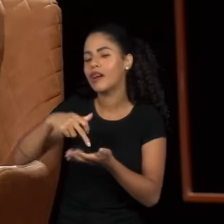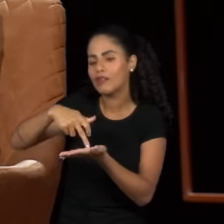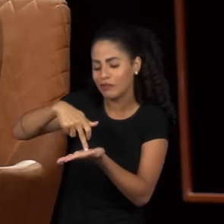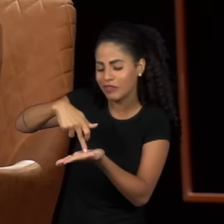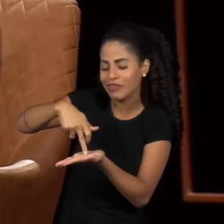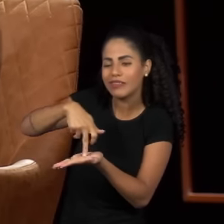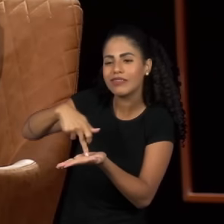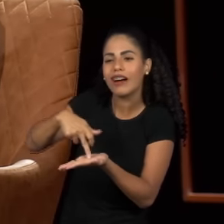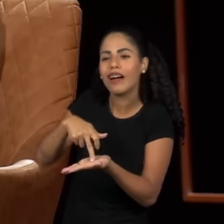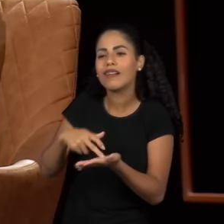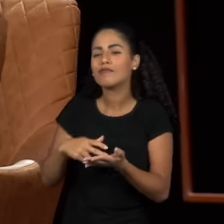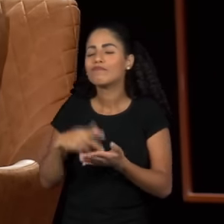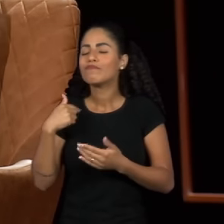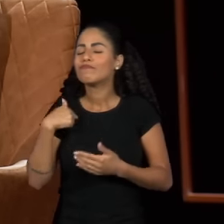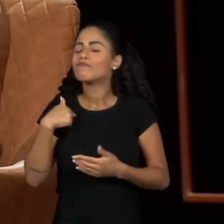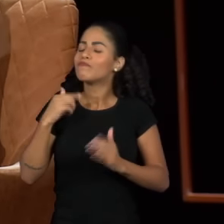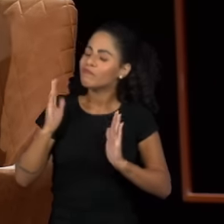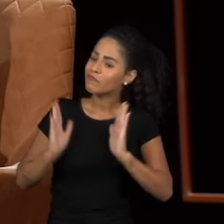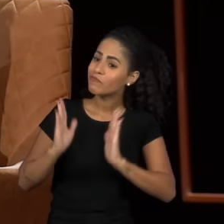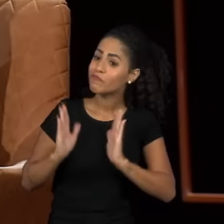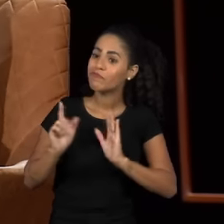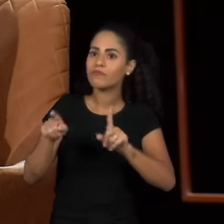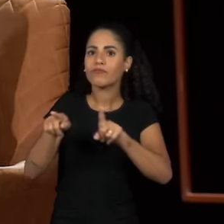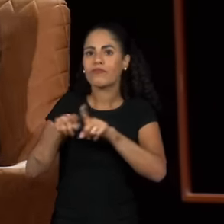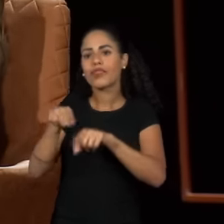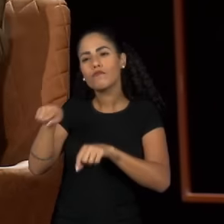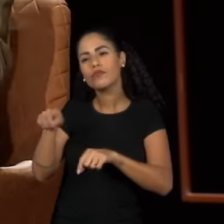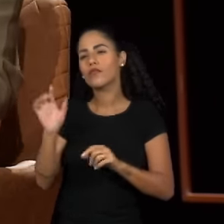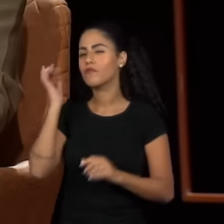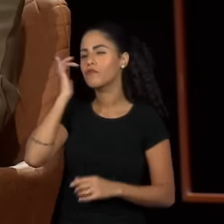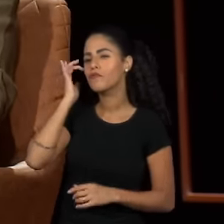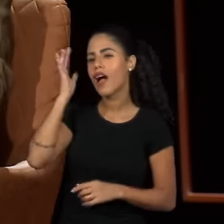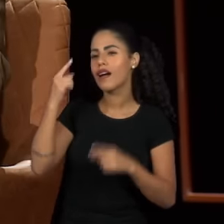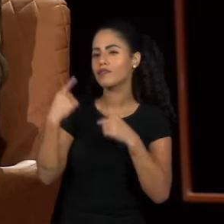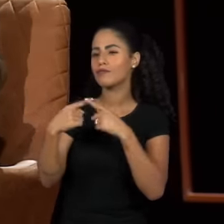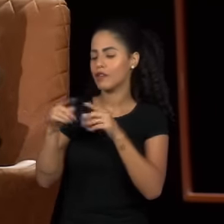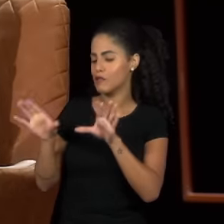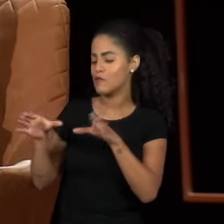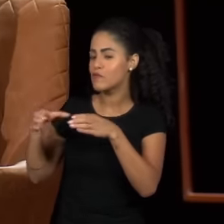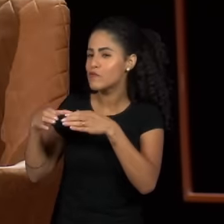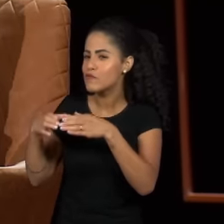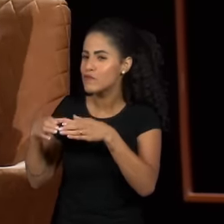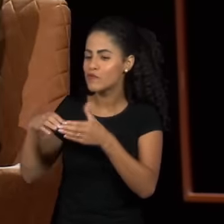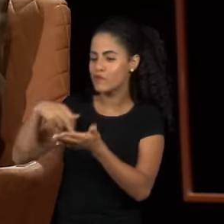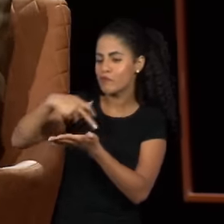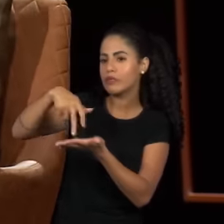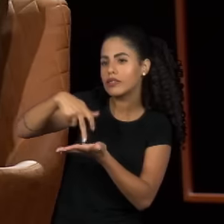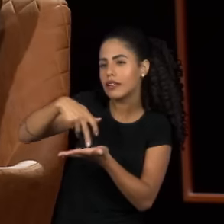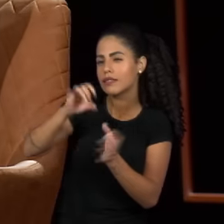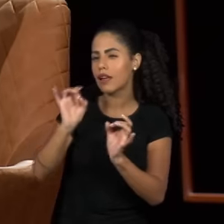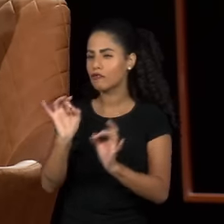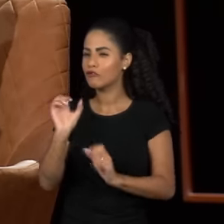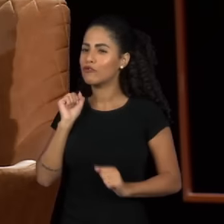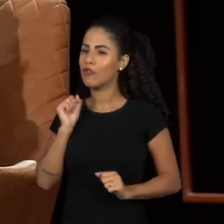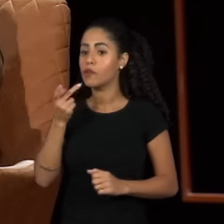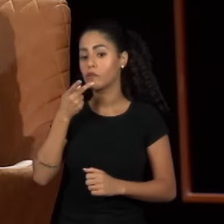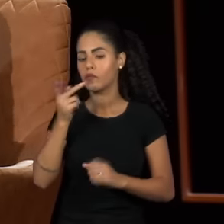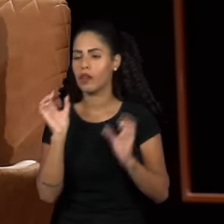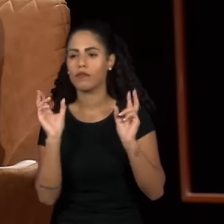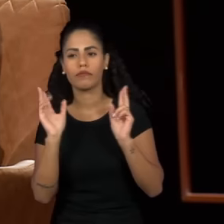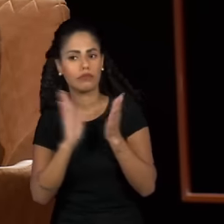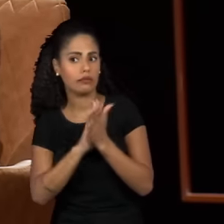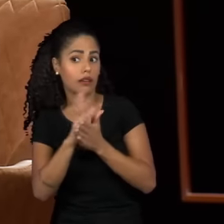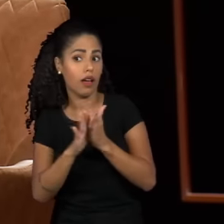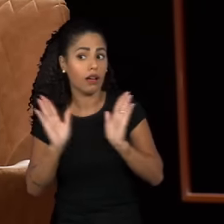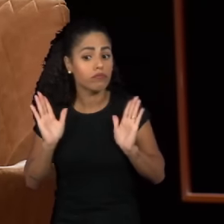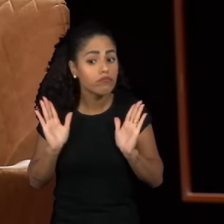dança, e fiz um tempo... Ali já era mais fácil, porque era grupo, eram muitos ensaios, não tinha essa coisa do